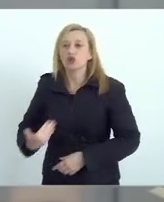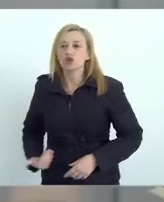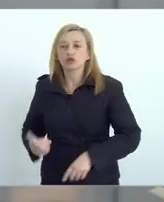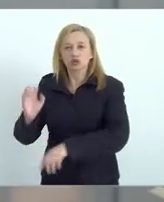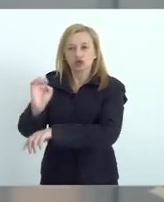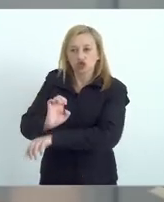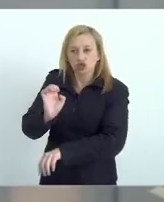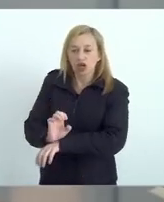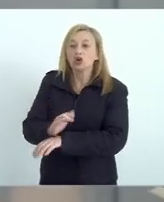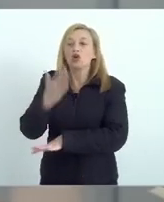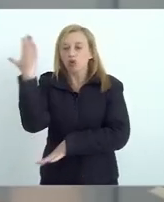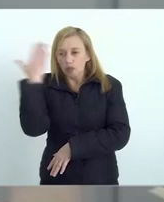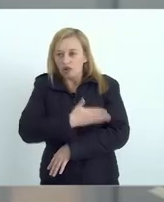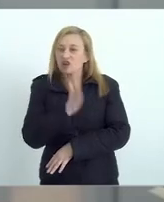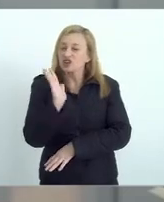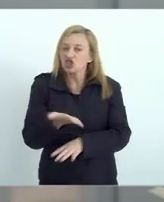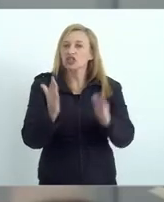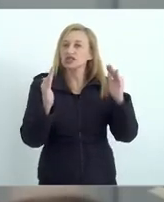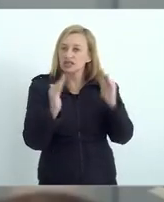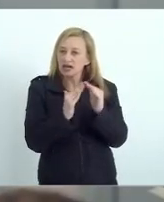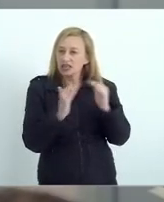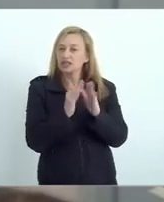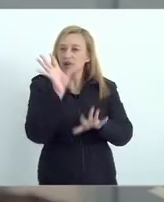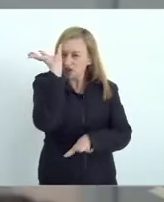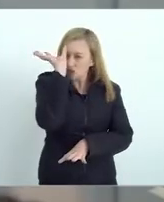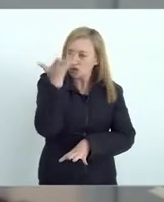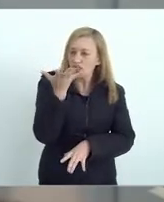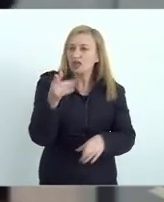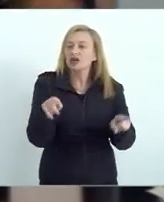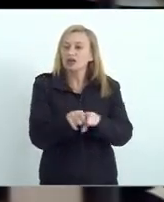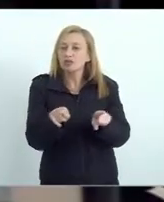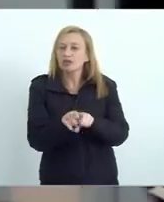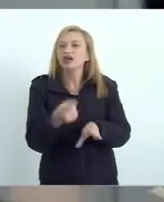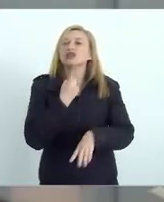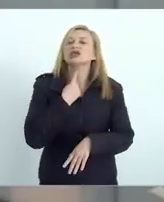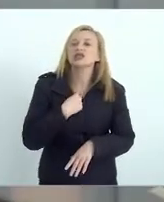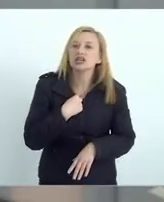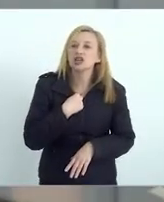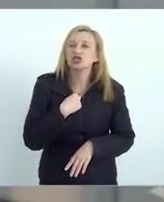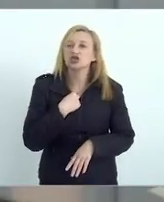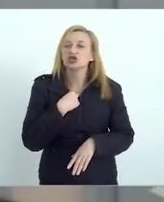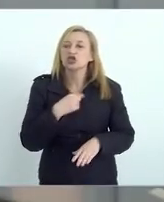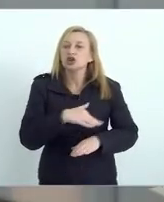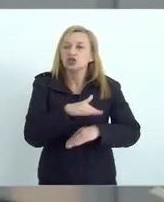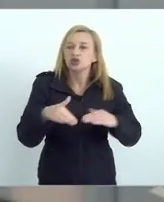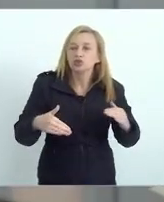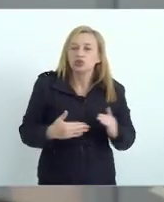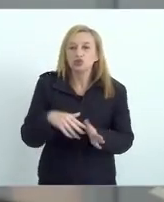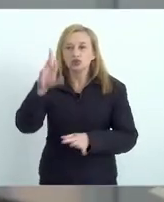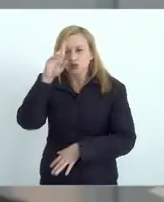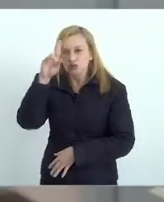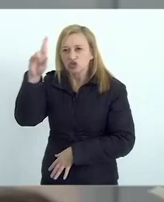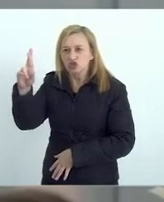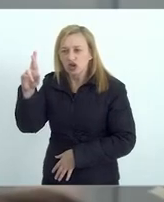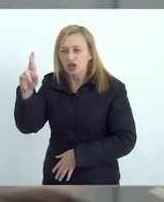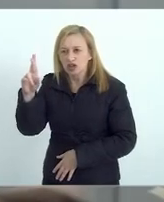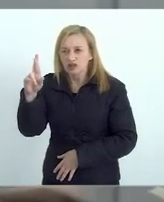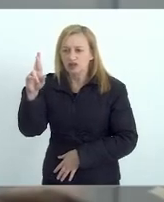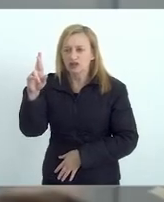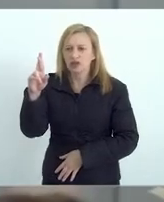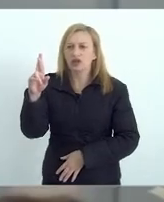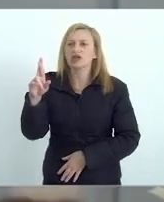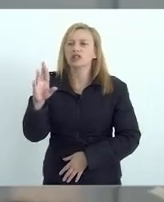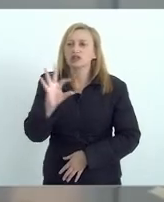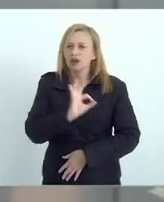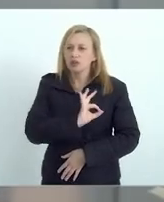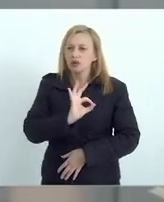a um desejo já comprovado essa casa e resolver as questões e sobretudo ao desejo expressado dos comandantes das forças de resolver toda